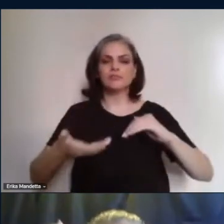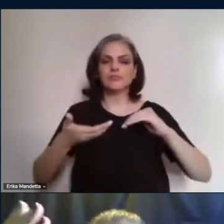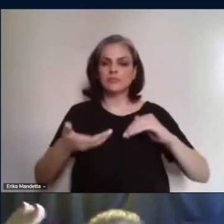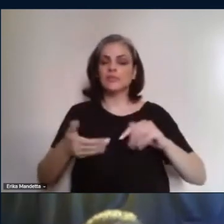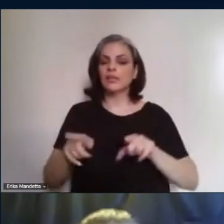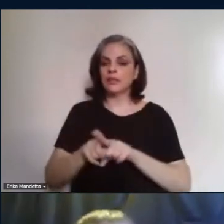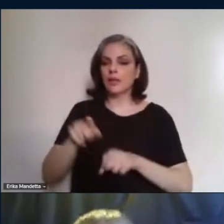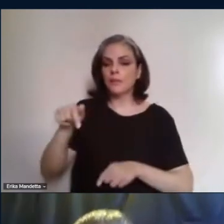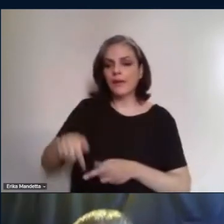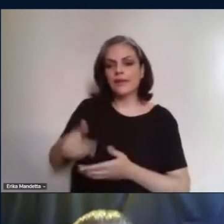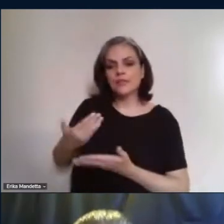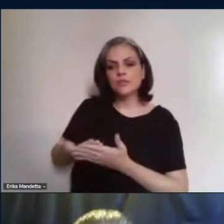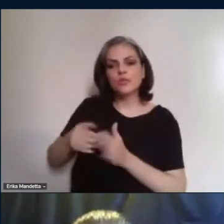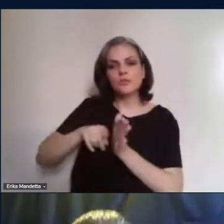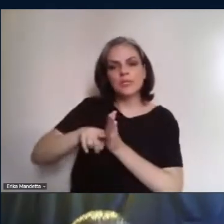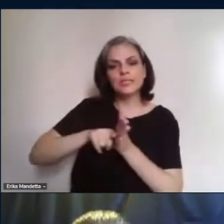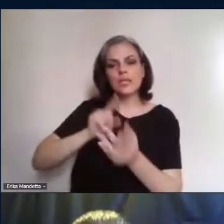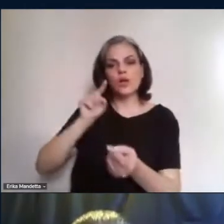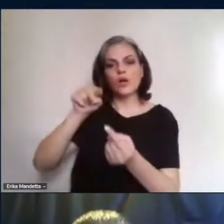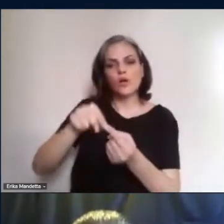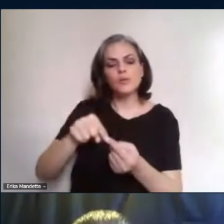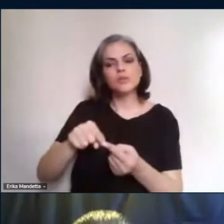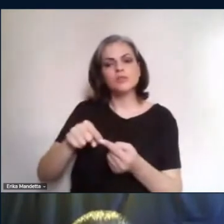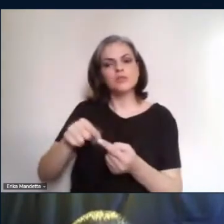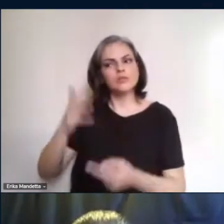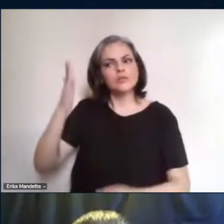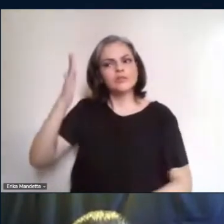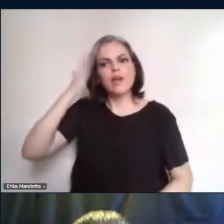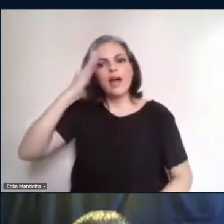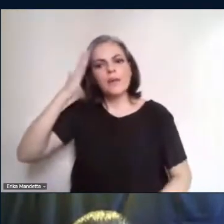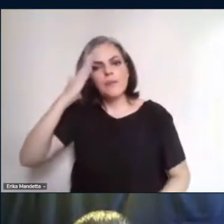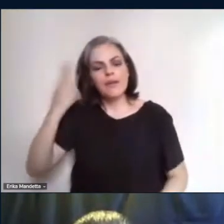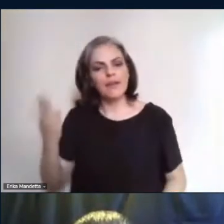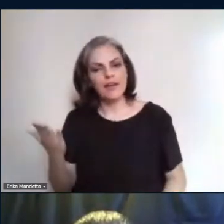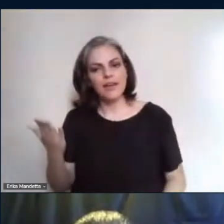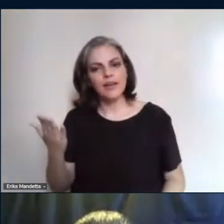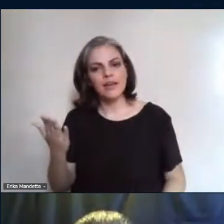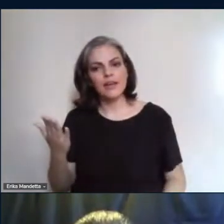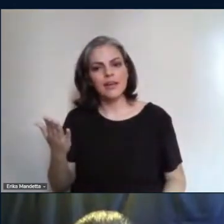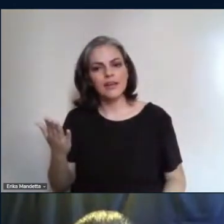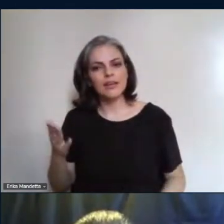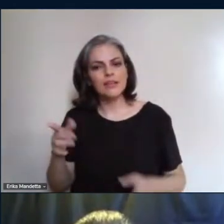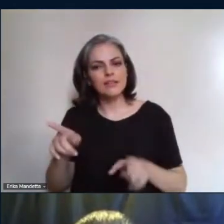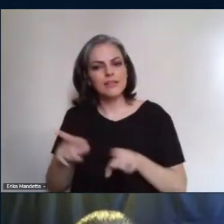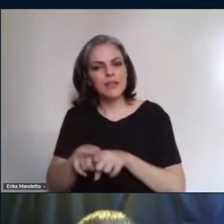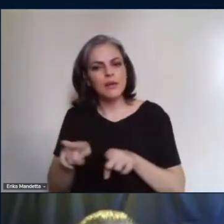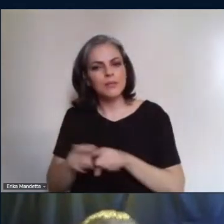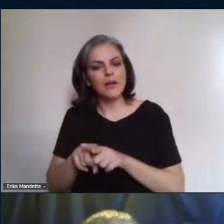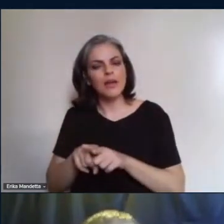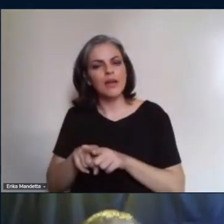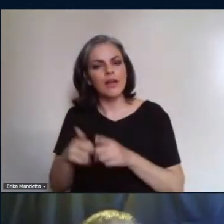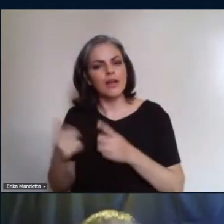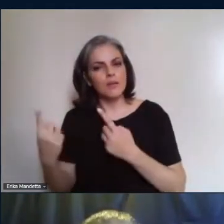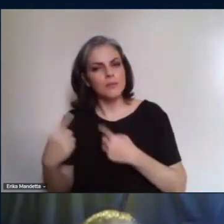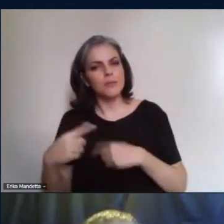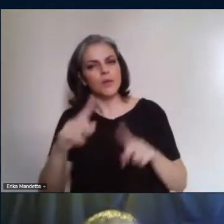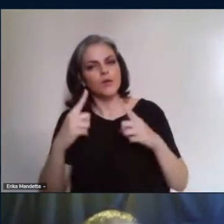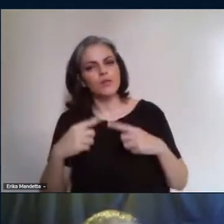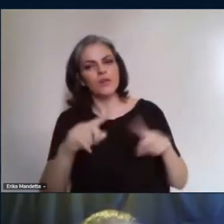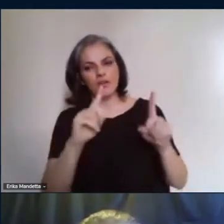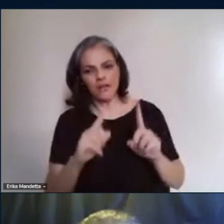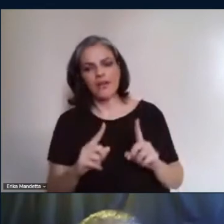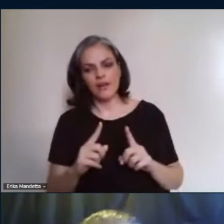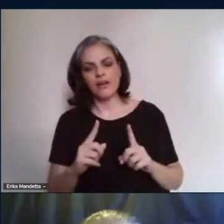estudos e das pesquisas fiquem não só sabendo, mas que eles sejam também atores e que eles